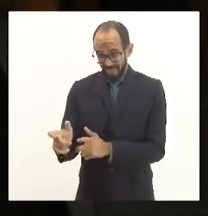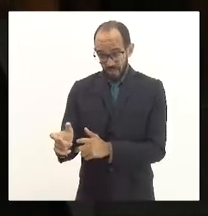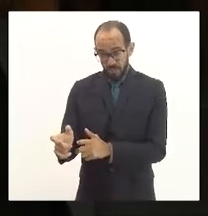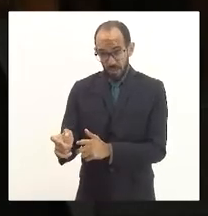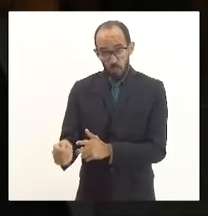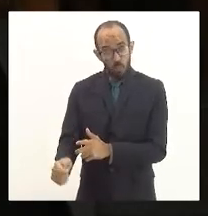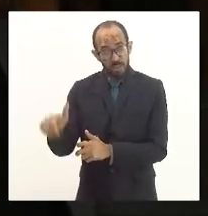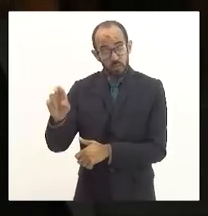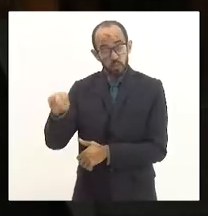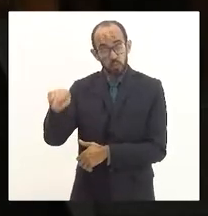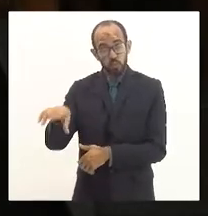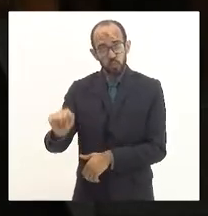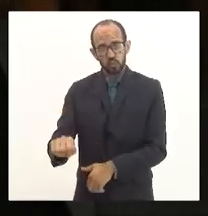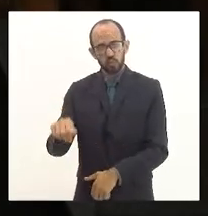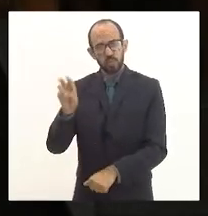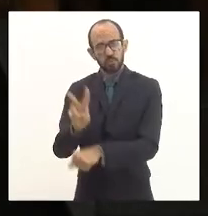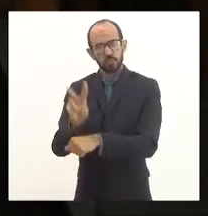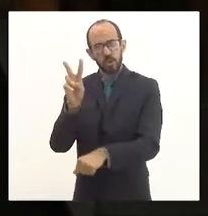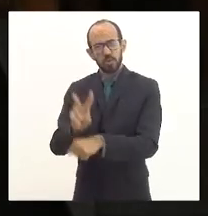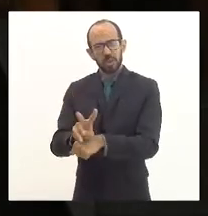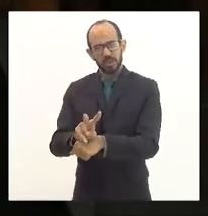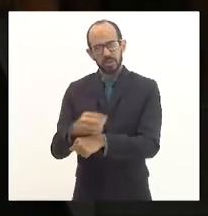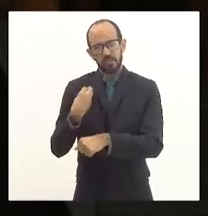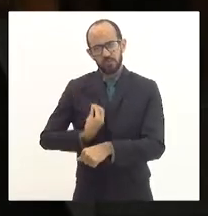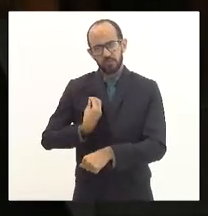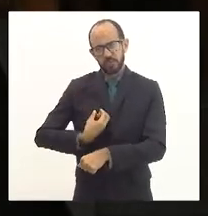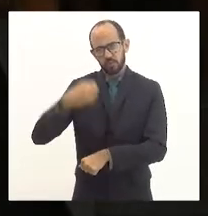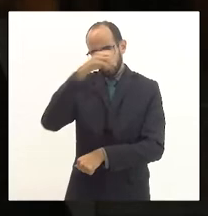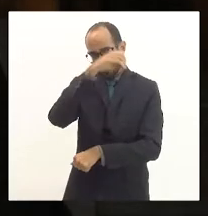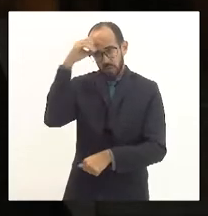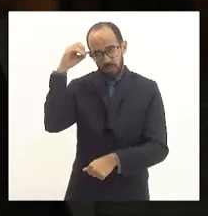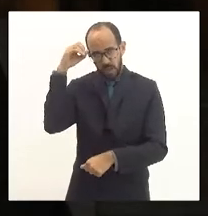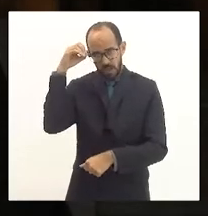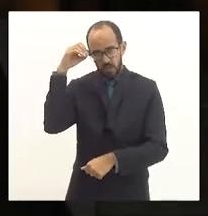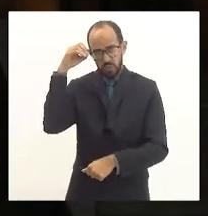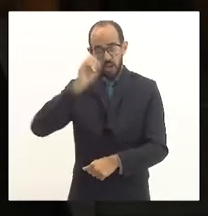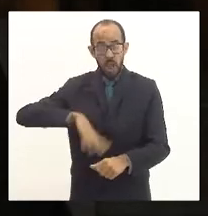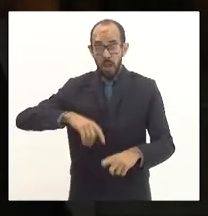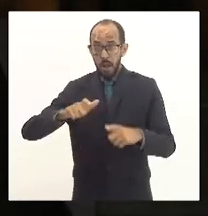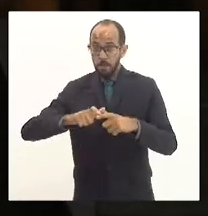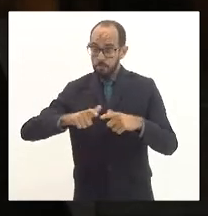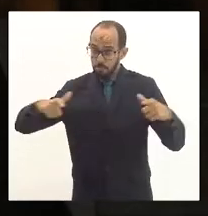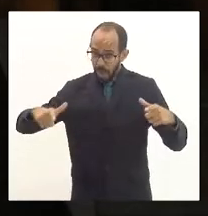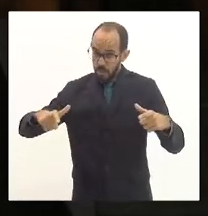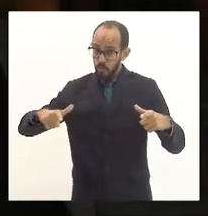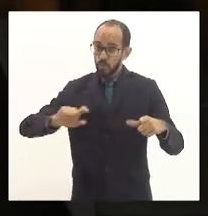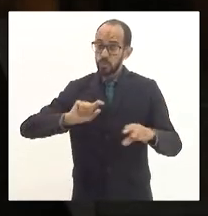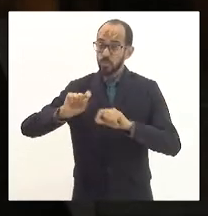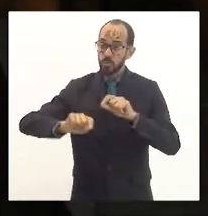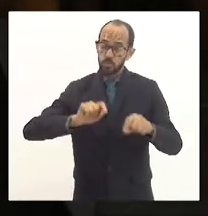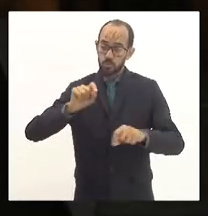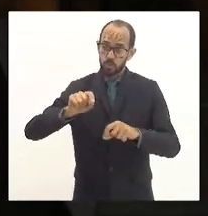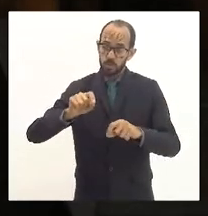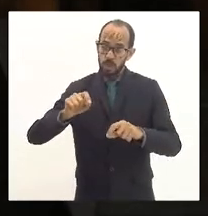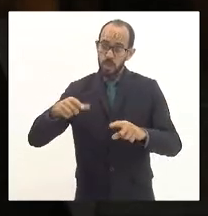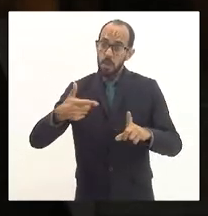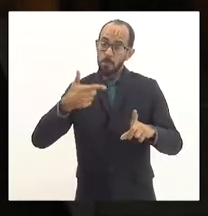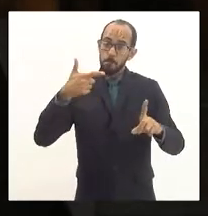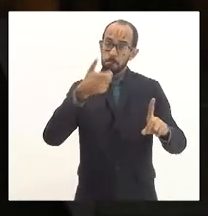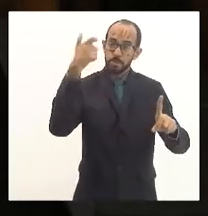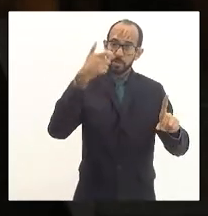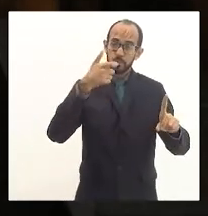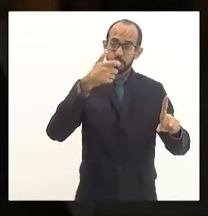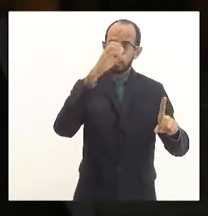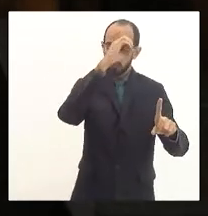protege a vida de inocente arma de uma maneira geral tira a vida do